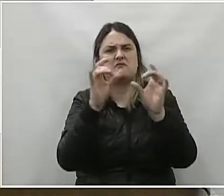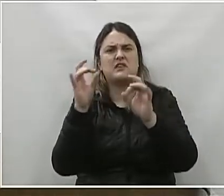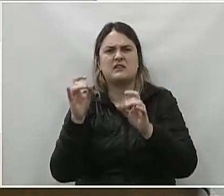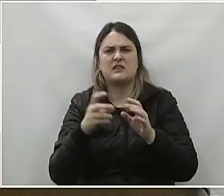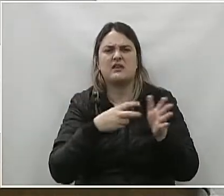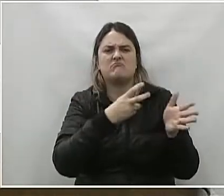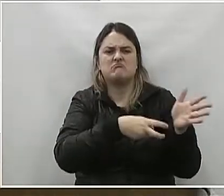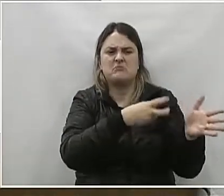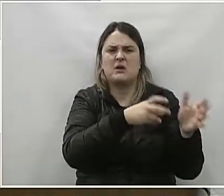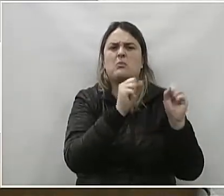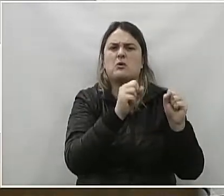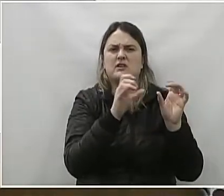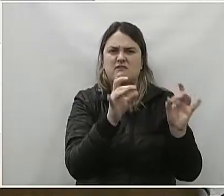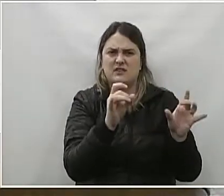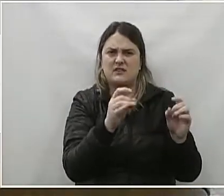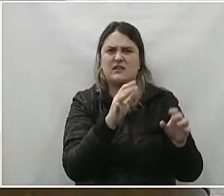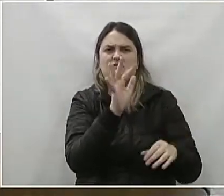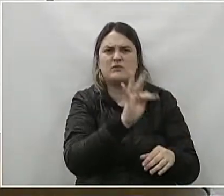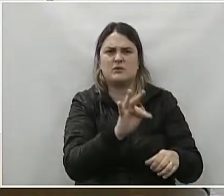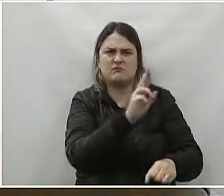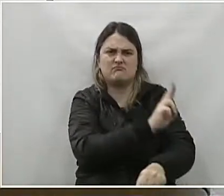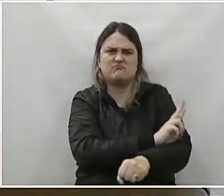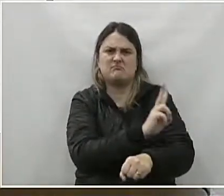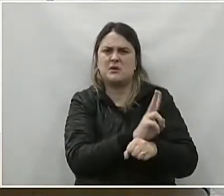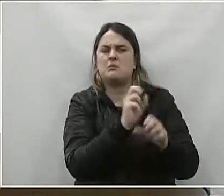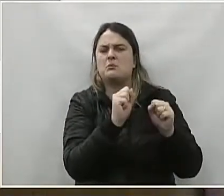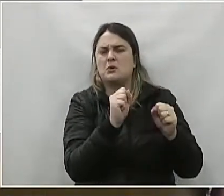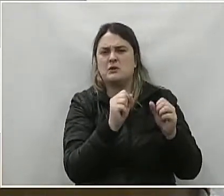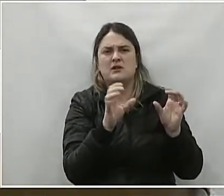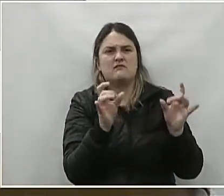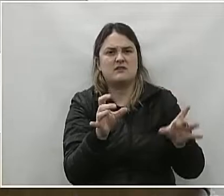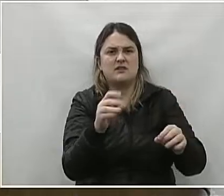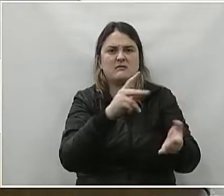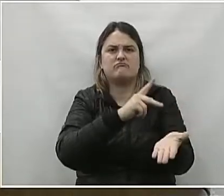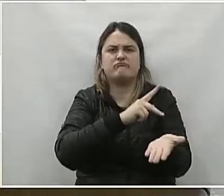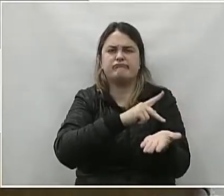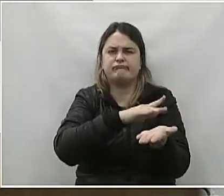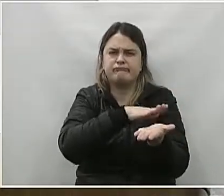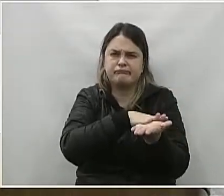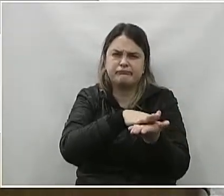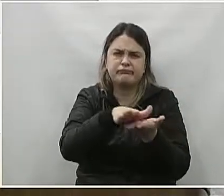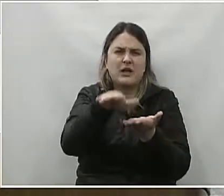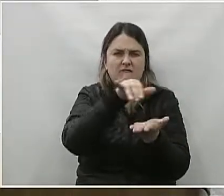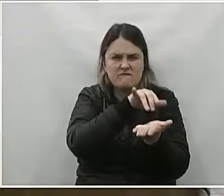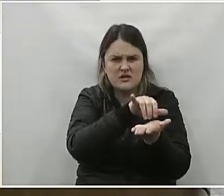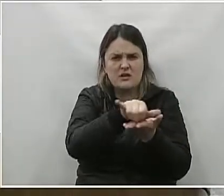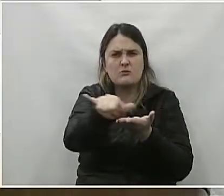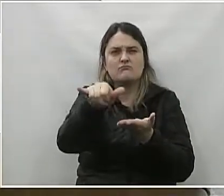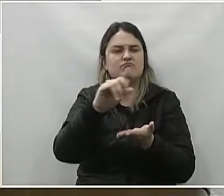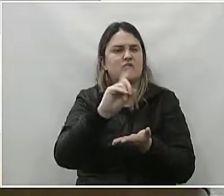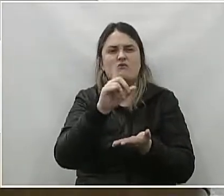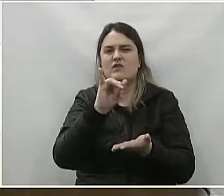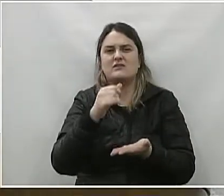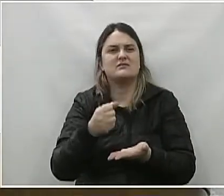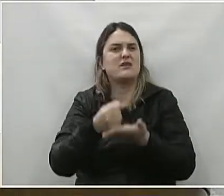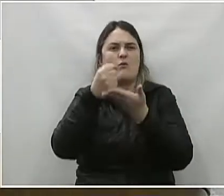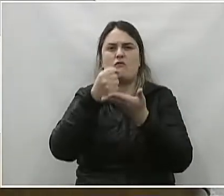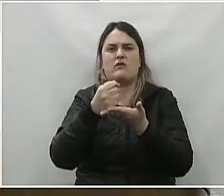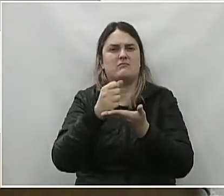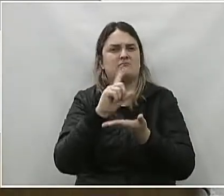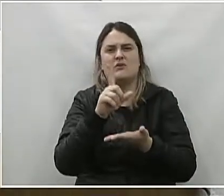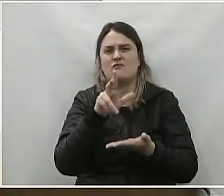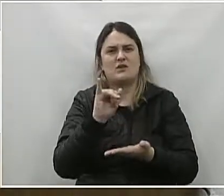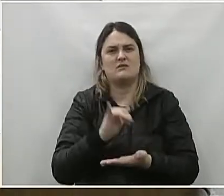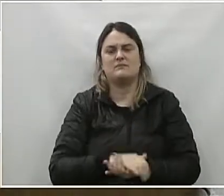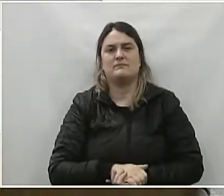o ferroviário, pode vender a Uniuv, pode se desfazer do aeroporto. Não vai salvar. Não vai. Eu falei ontem na minha